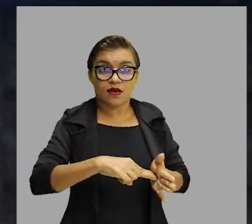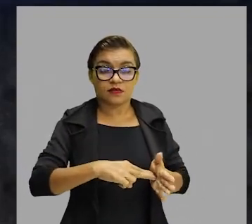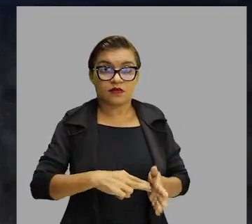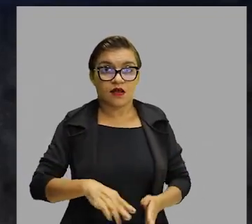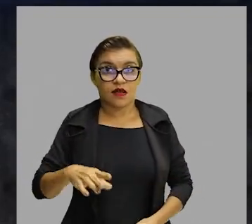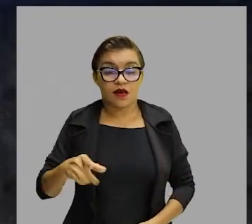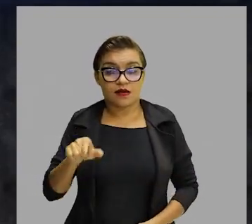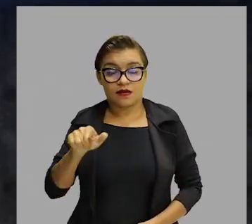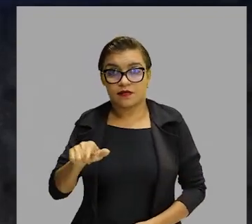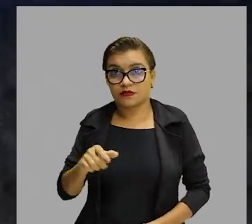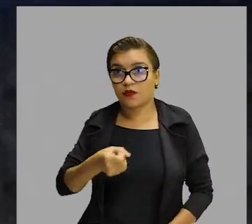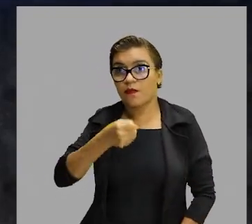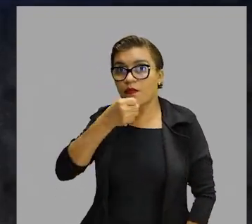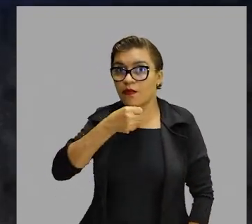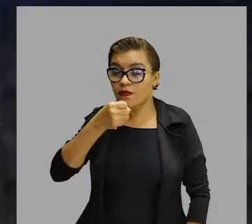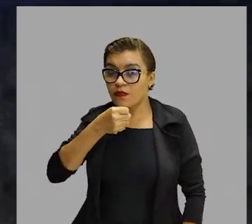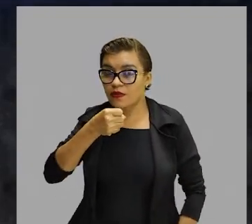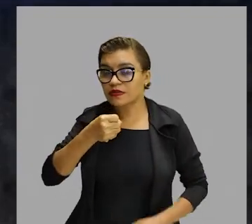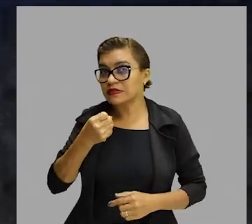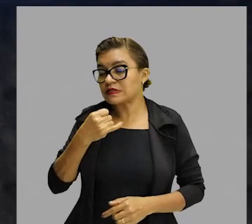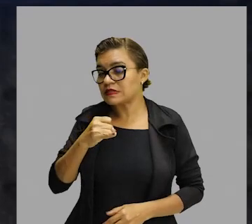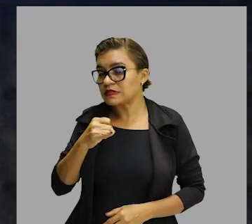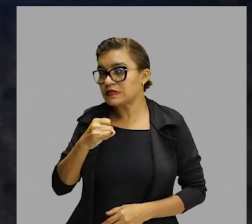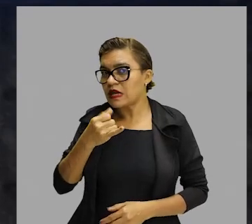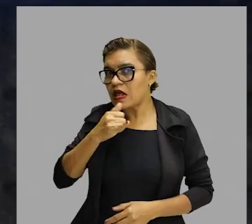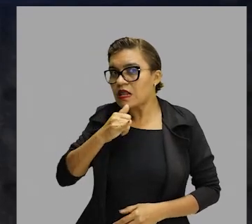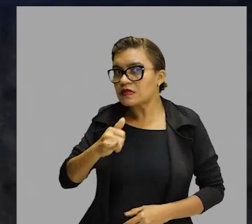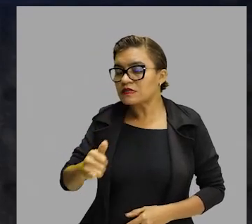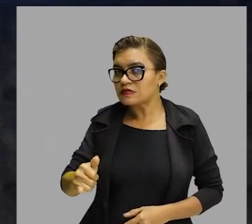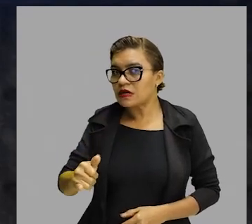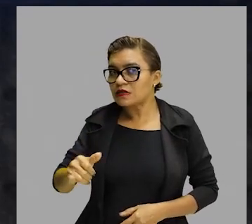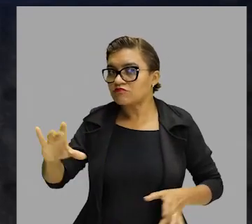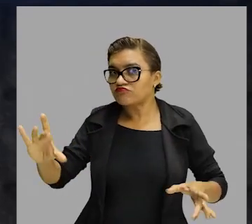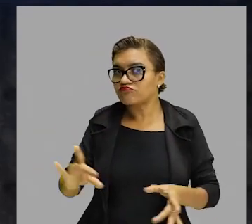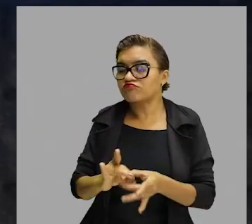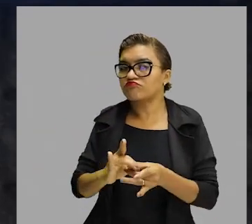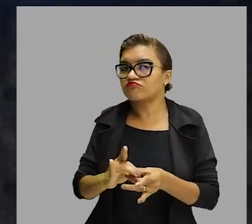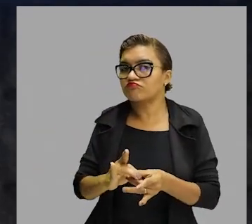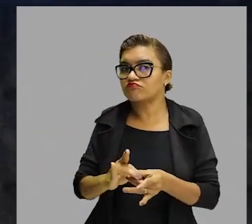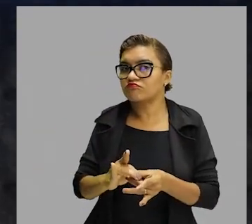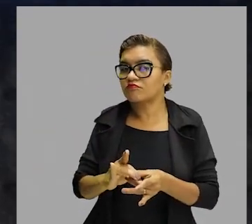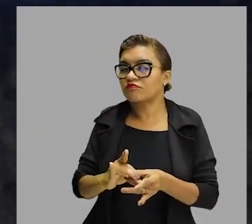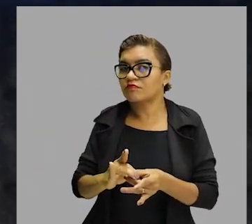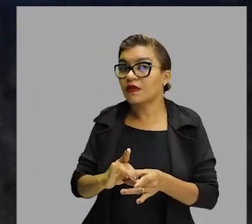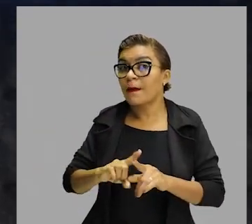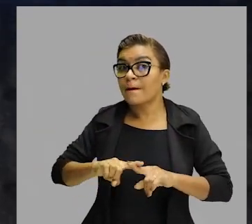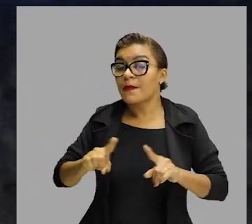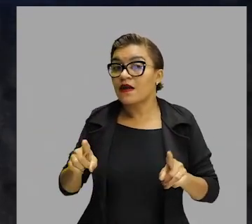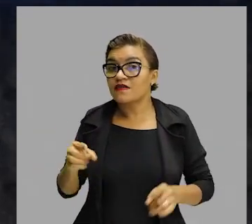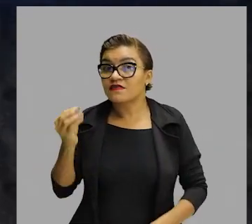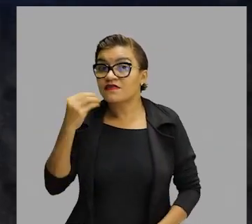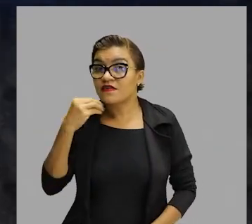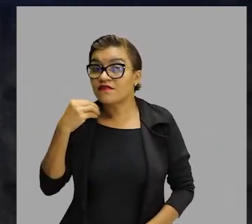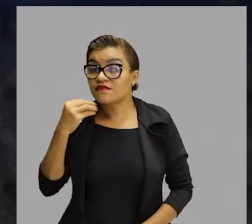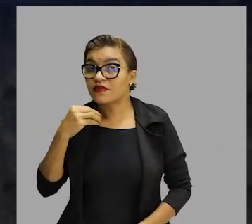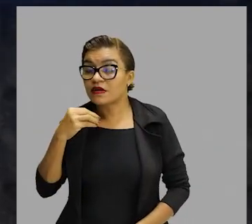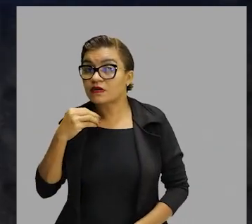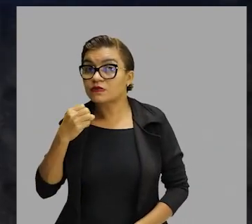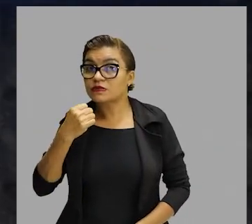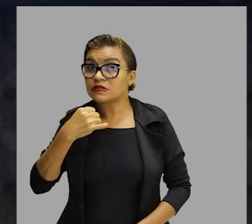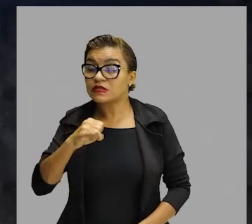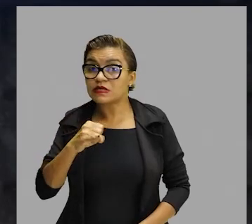o microfone ele vai gerar corrente elétrica, certo? Mas é tão fraco que o alto-falante ele não vai conseguir